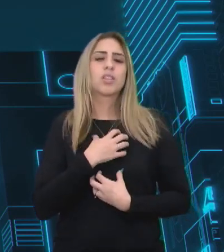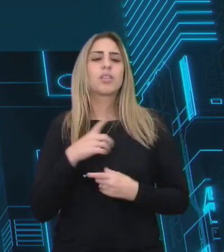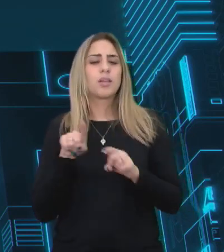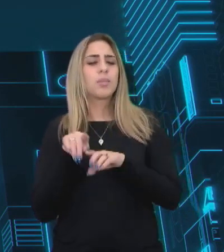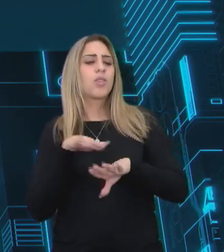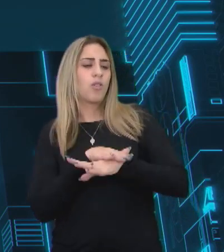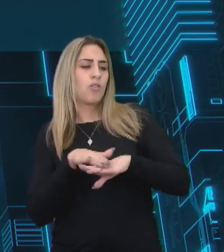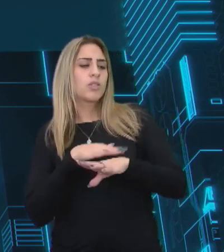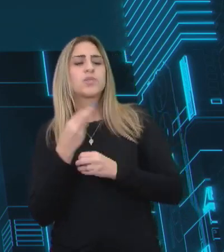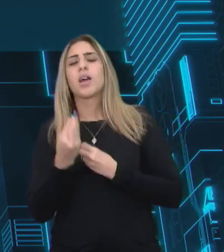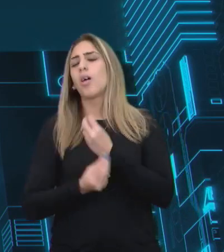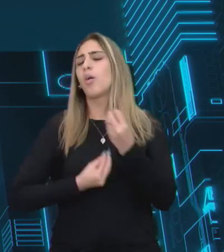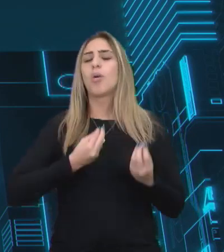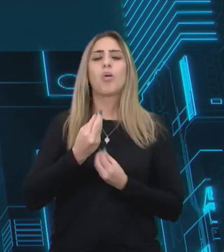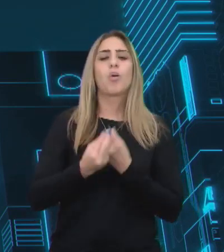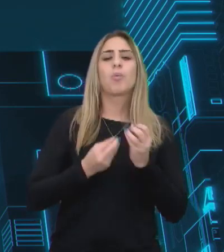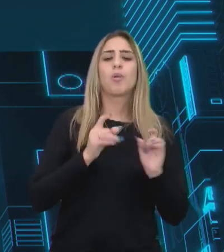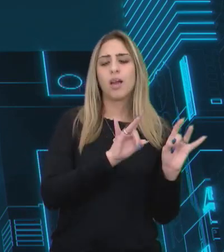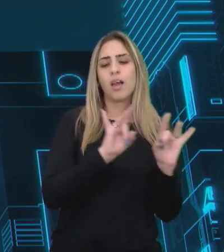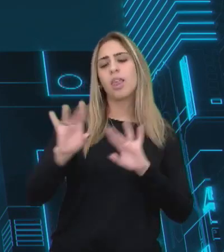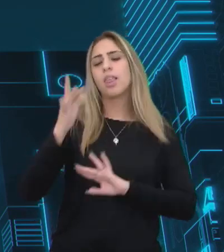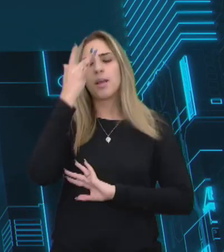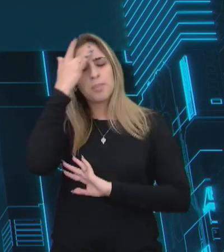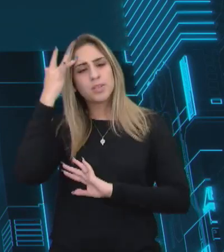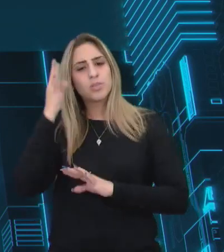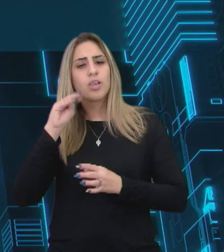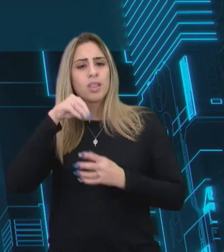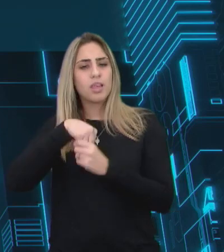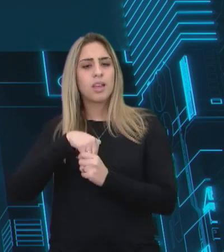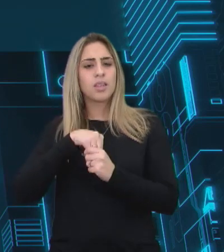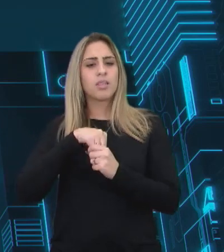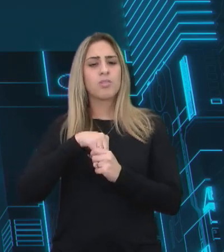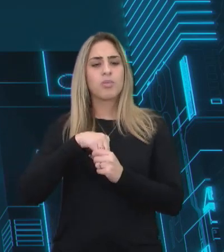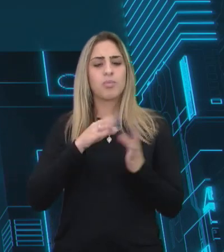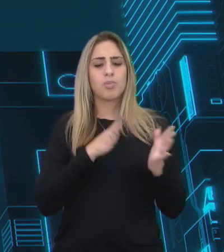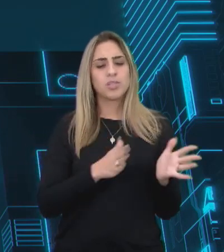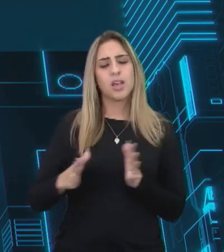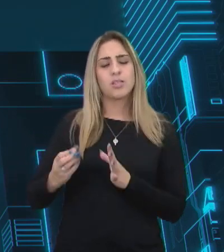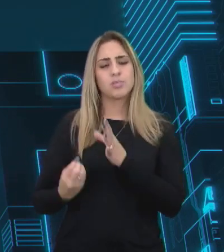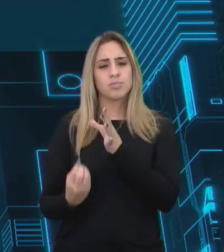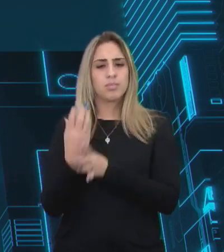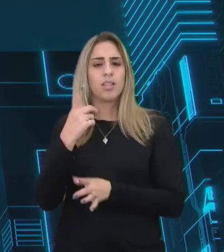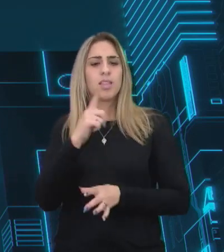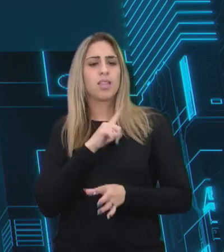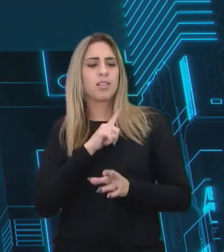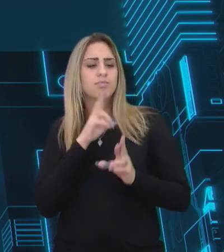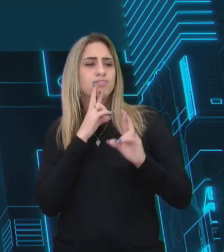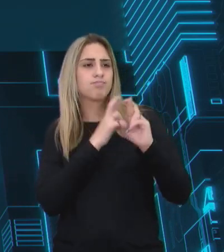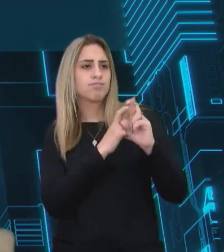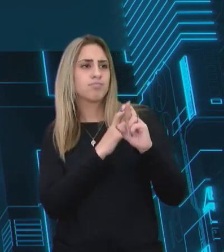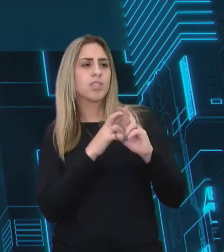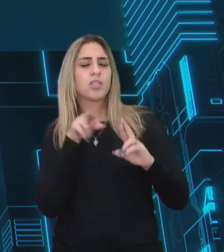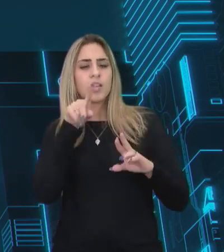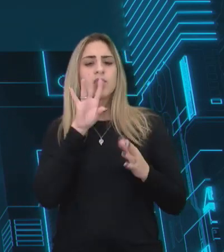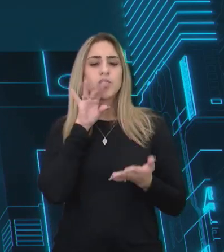também de como cada pessoa dentro do seu processo criativo tem uma perspectiva até mesmo dos fatos, né?